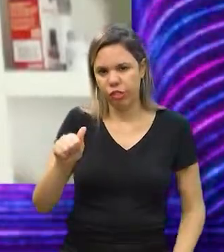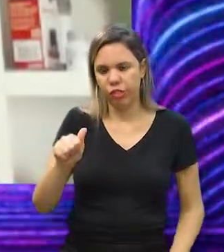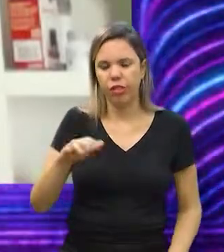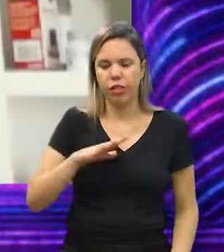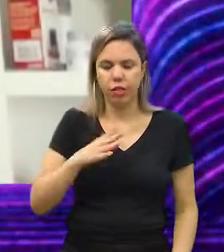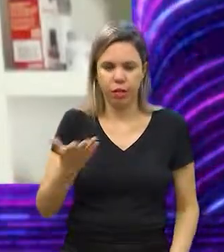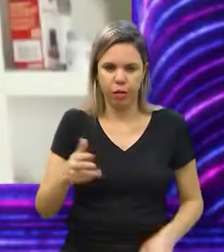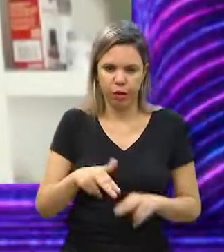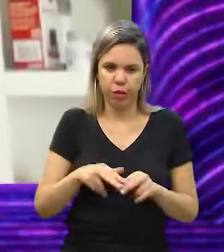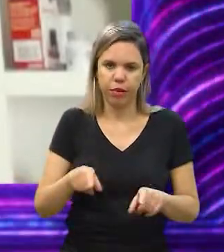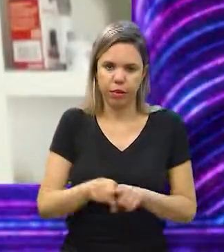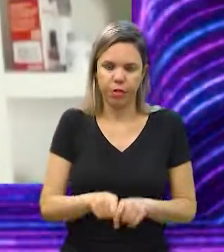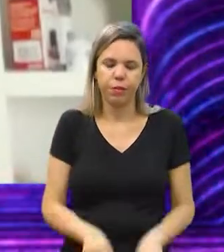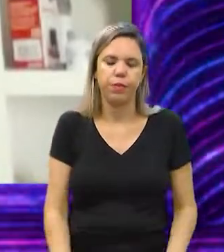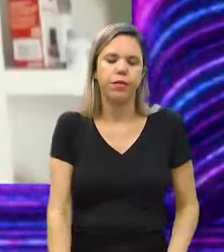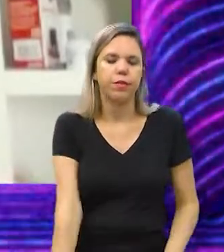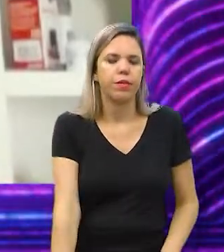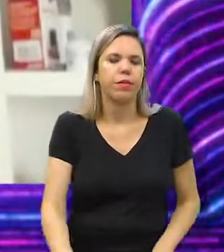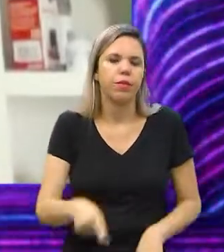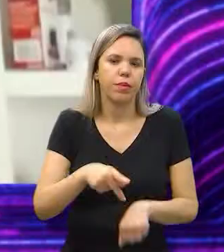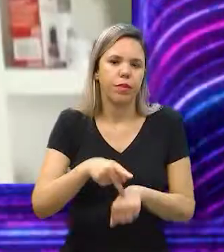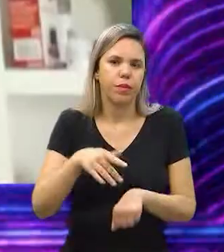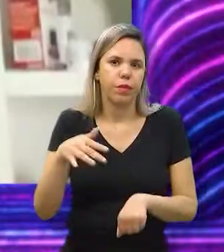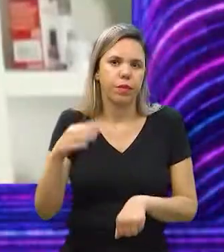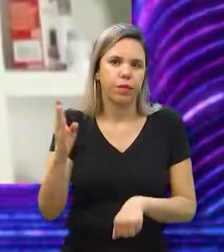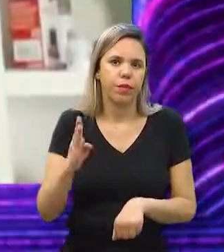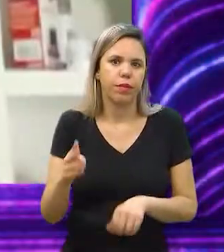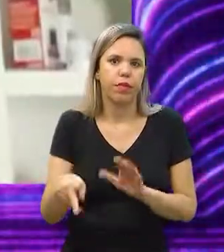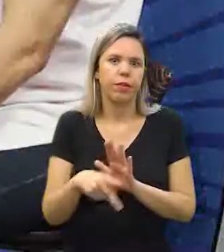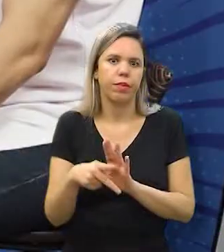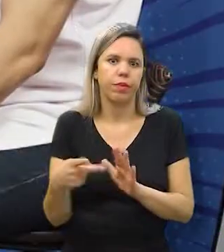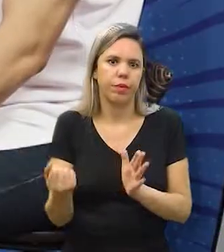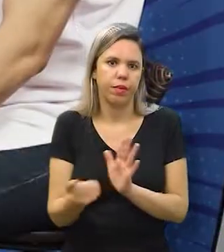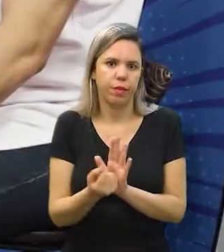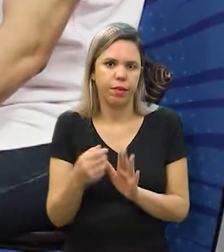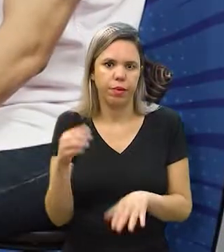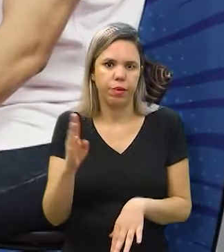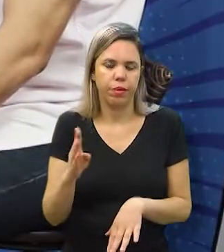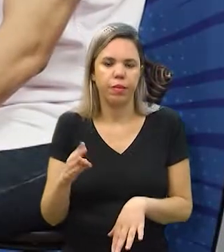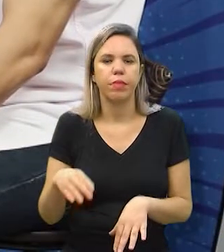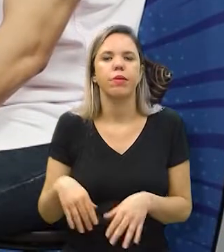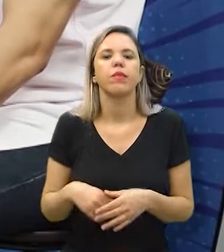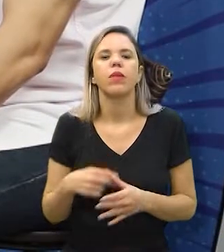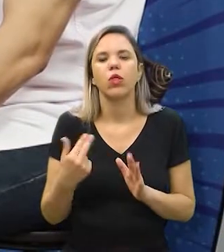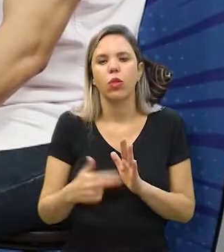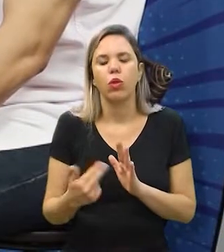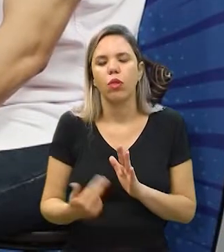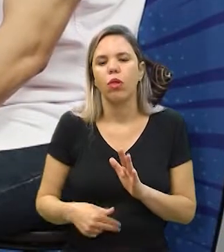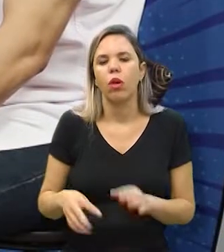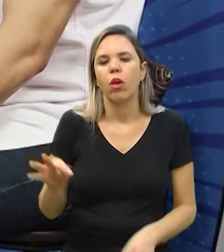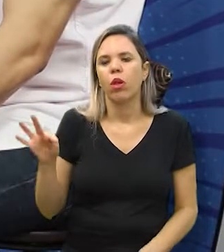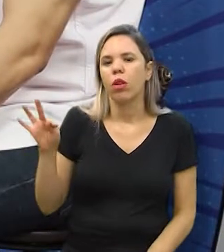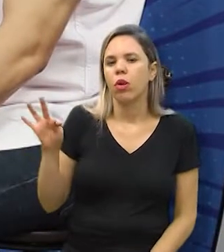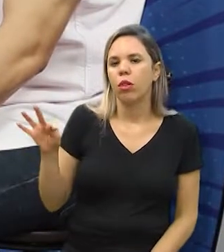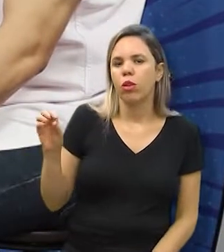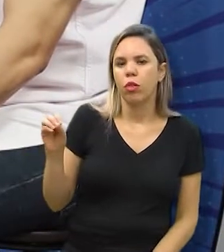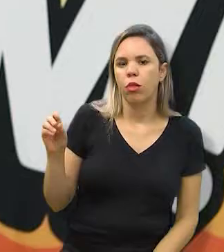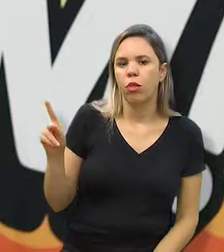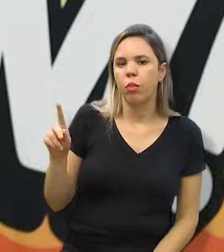Então, por isso também, né, é uma pedra bastante brasileira. Então, vem daí o nome, o Topázio